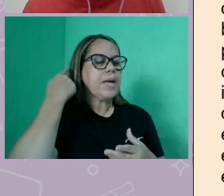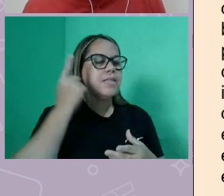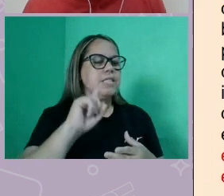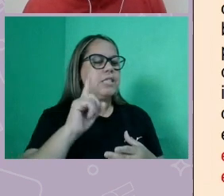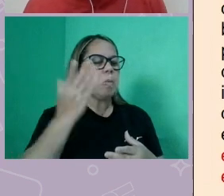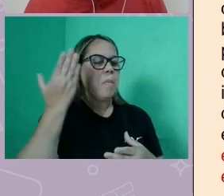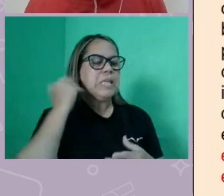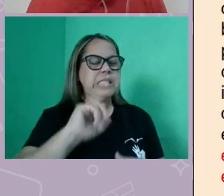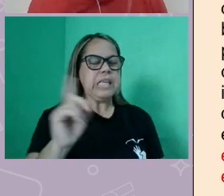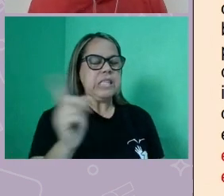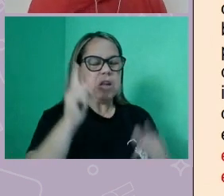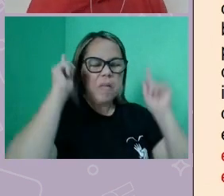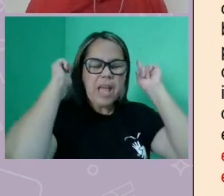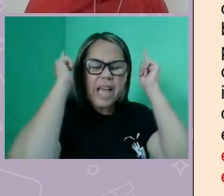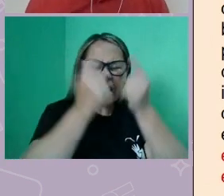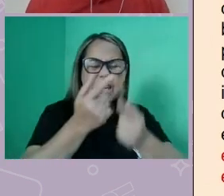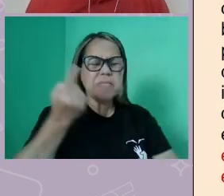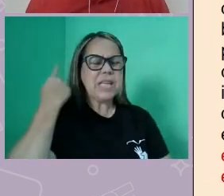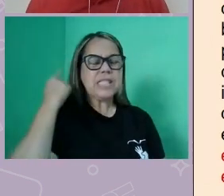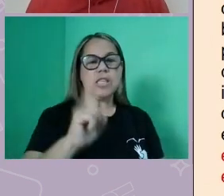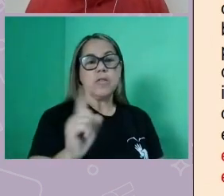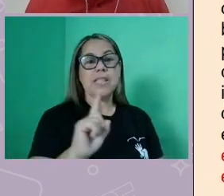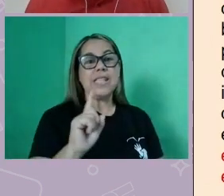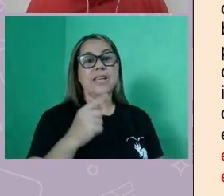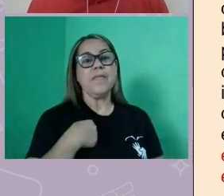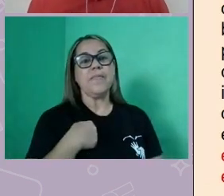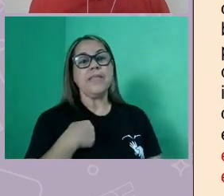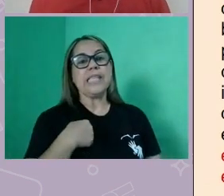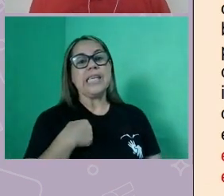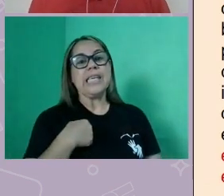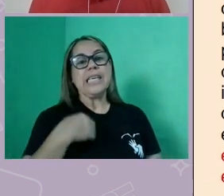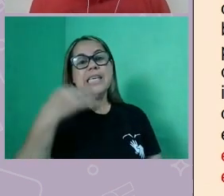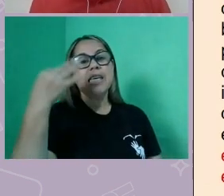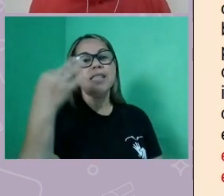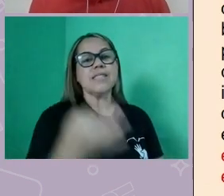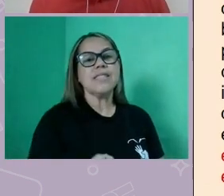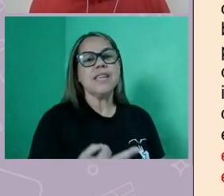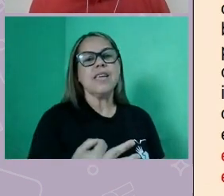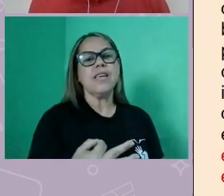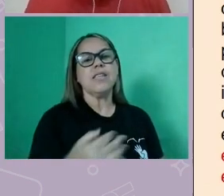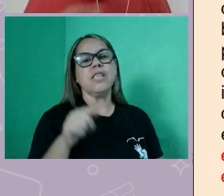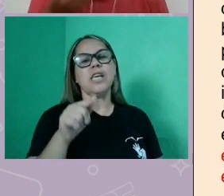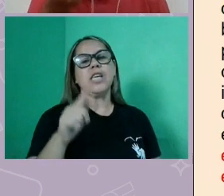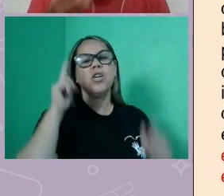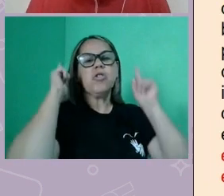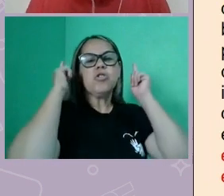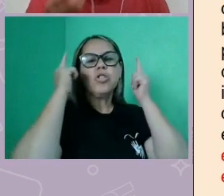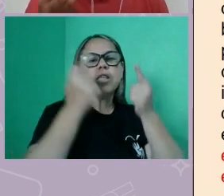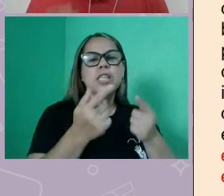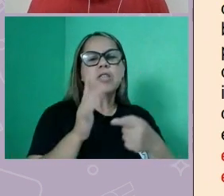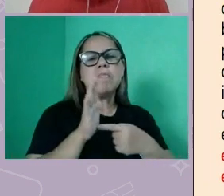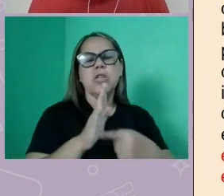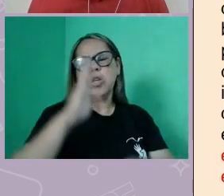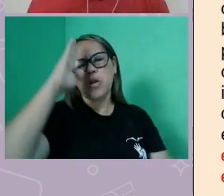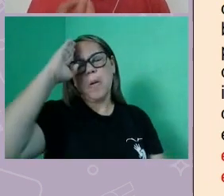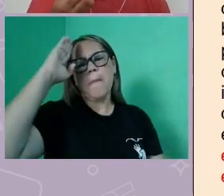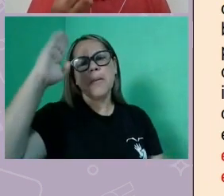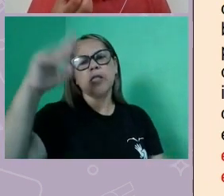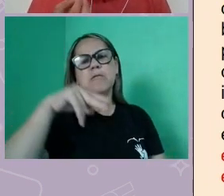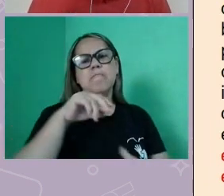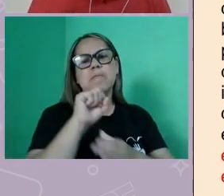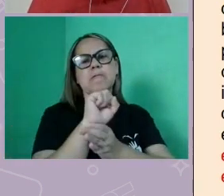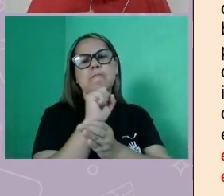possibilidade de resposta correta é que os gregos lançaram os princípios os principais alicerces